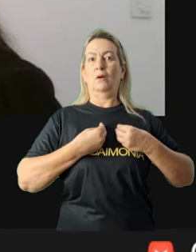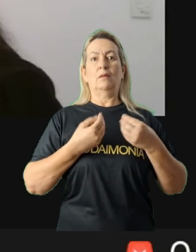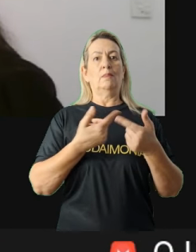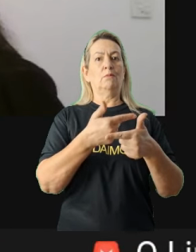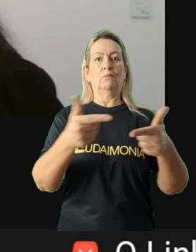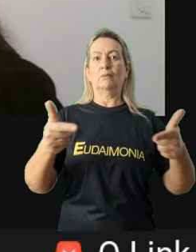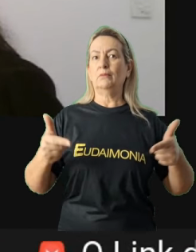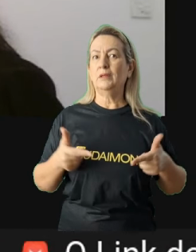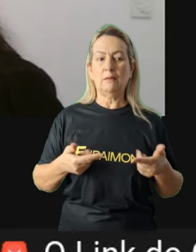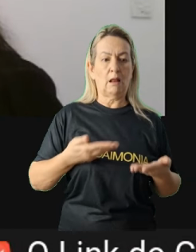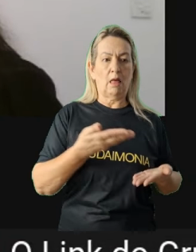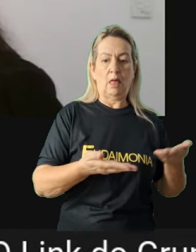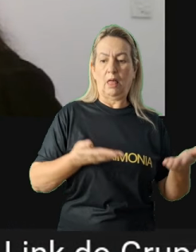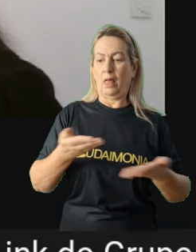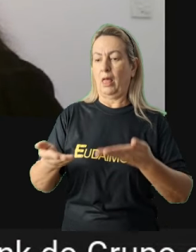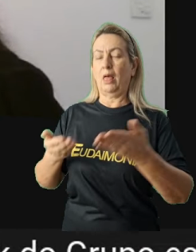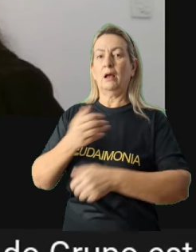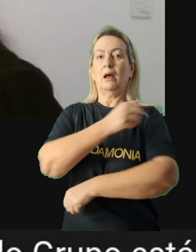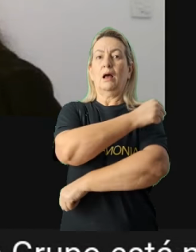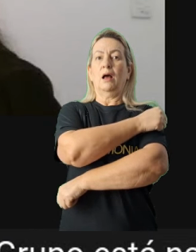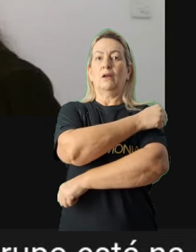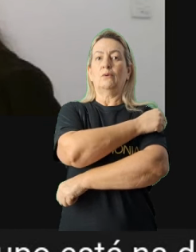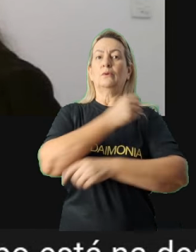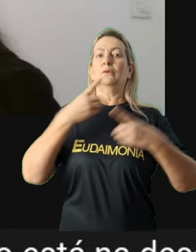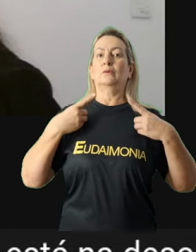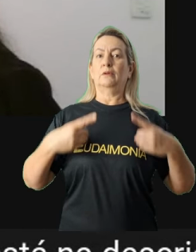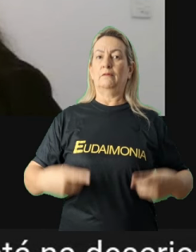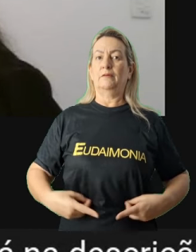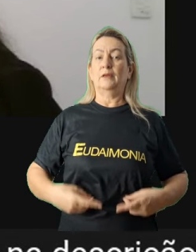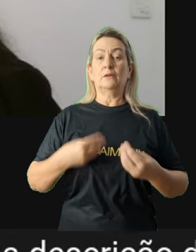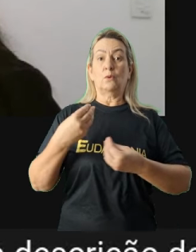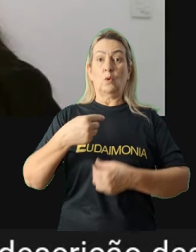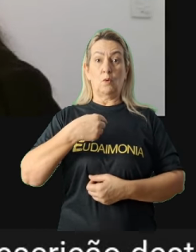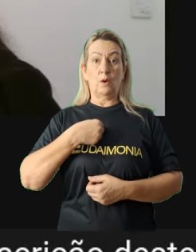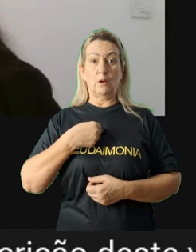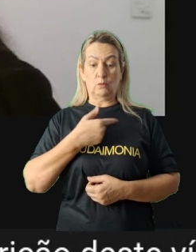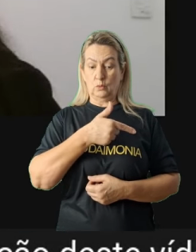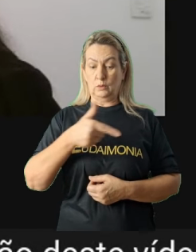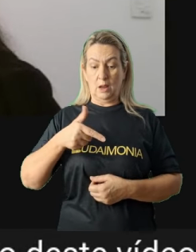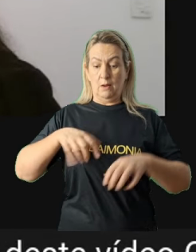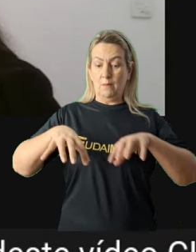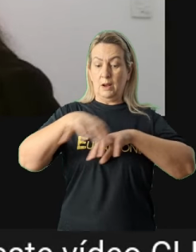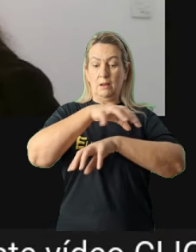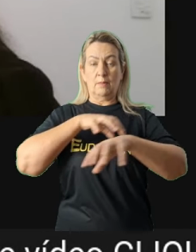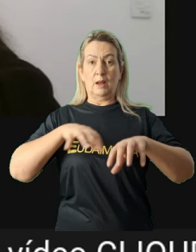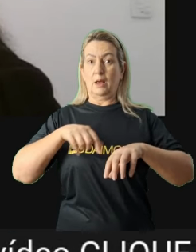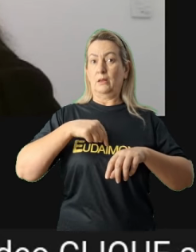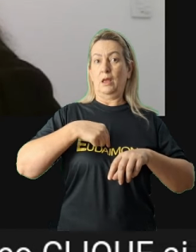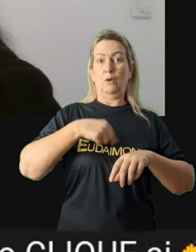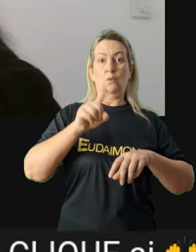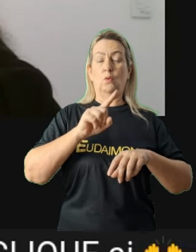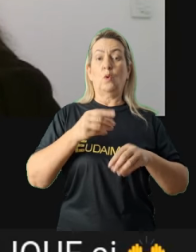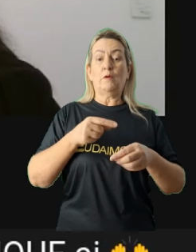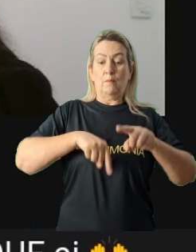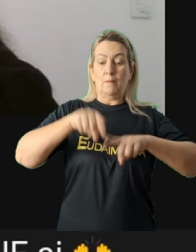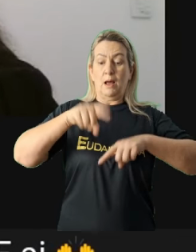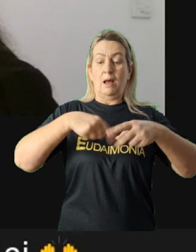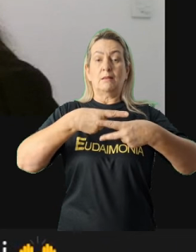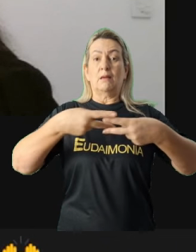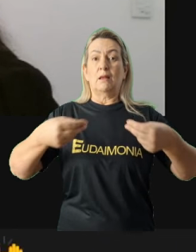para atender essas necessidades. Então, como que eu, que não tive esse preparo, vou elaborar um material